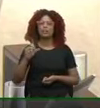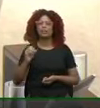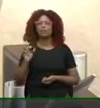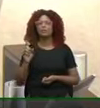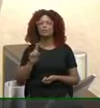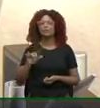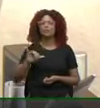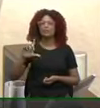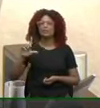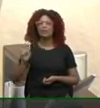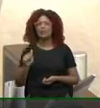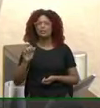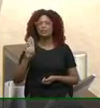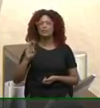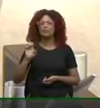Teve mais um.